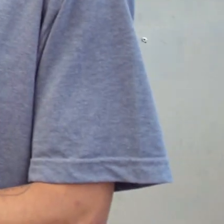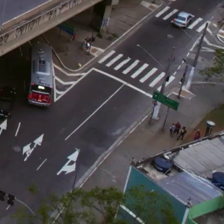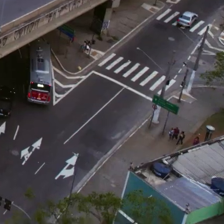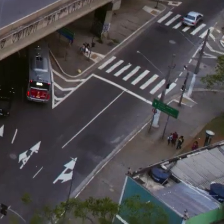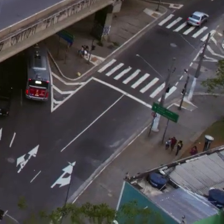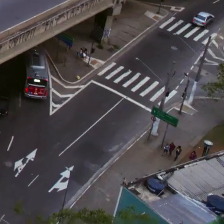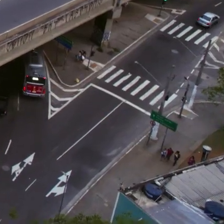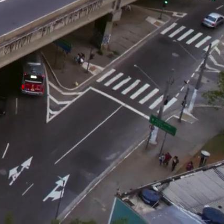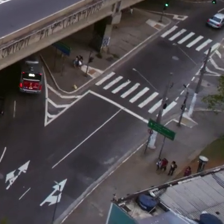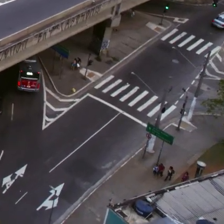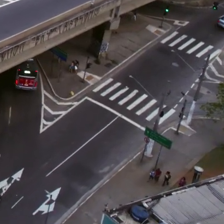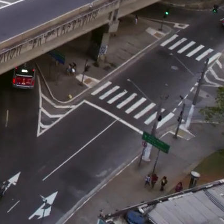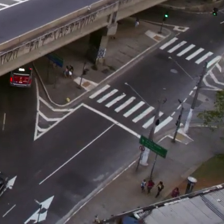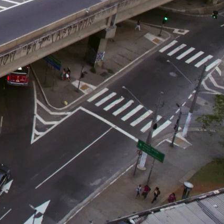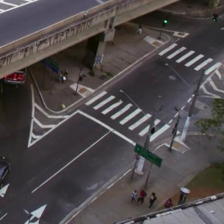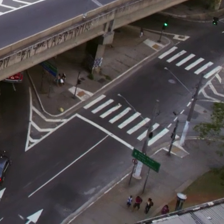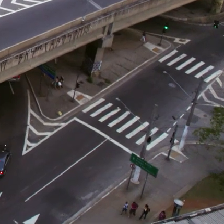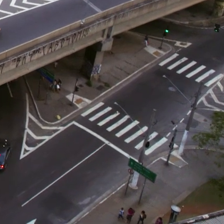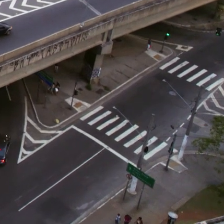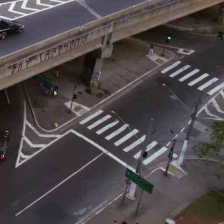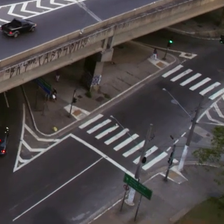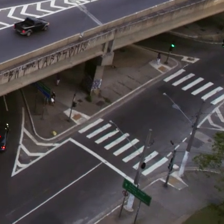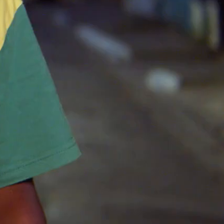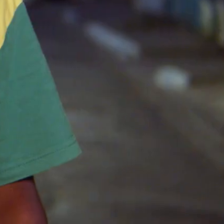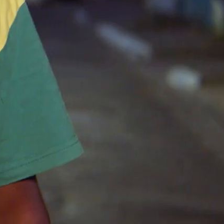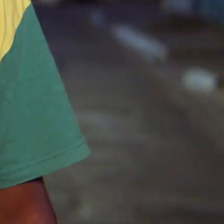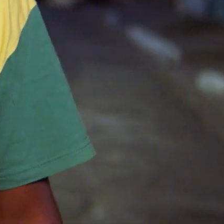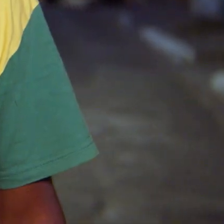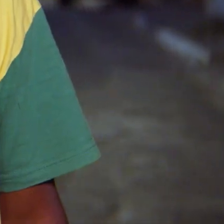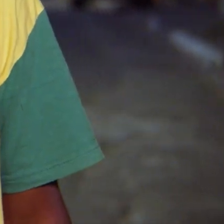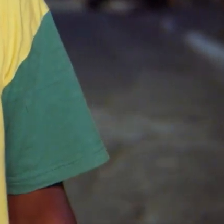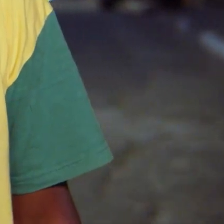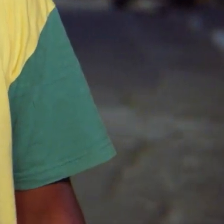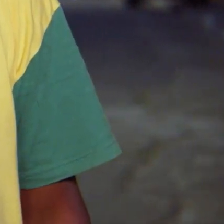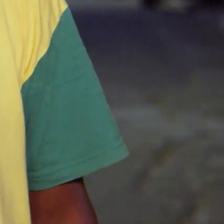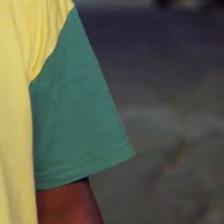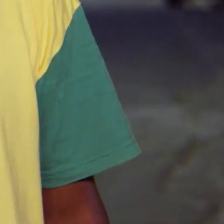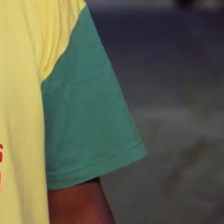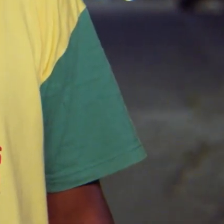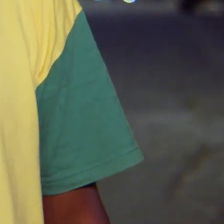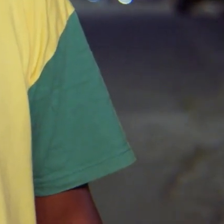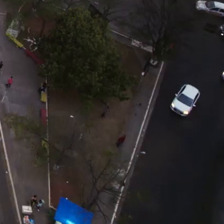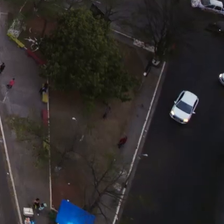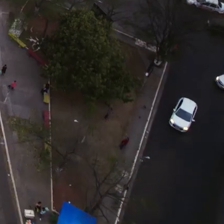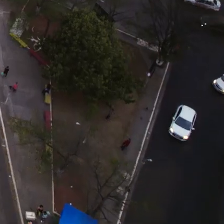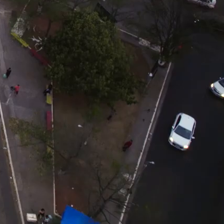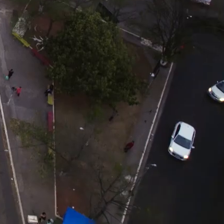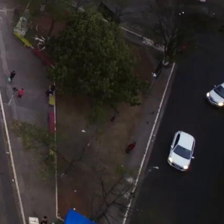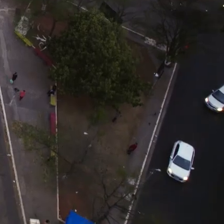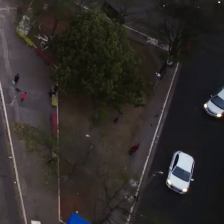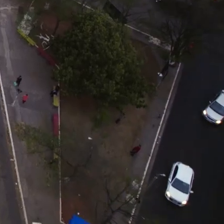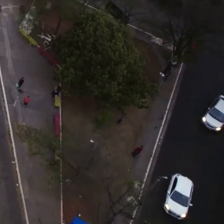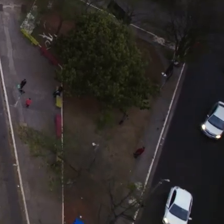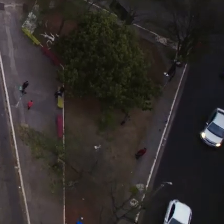desenvolveram seus projetos para inscrições nas leis de incentivo. 3 pessoas sorrindo. Conseguiram realizar seus cadastros